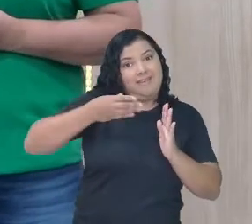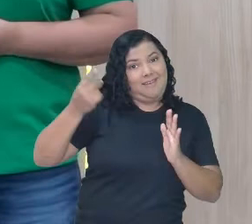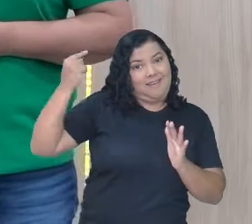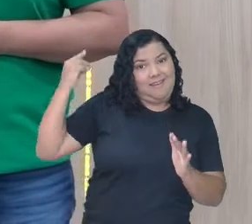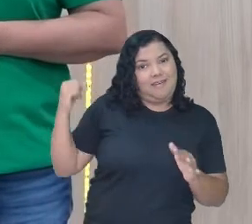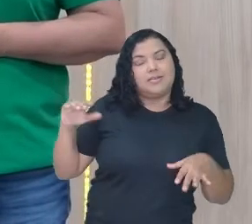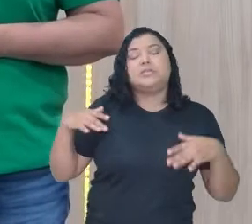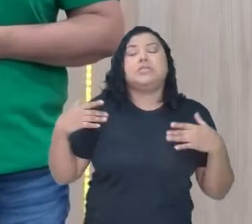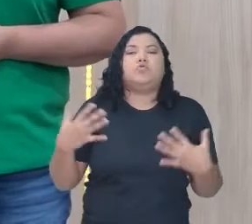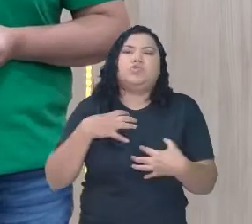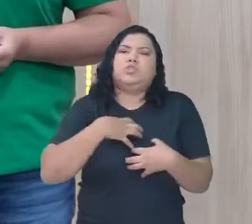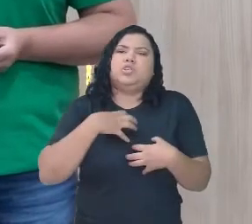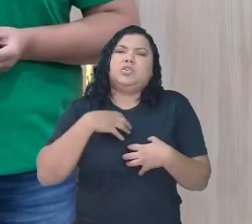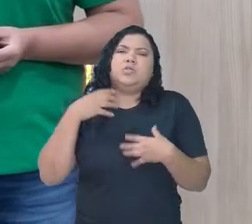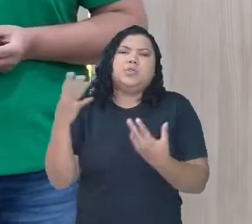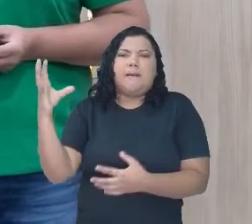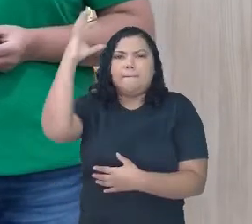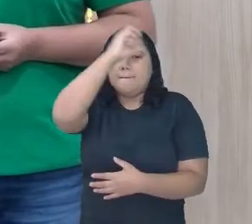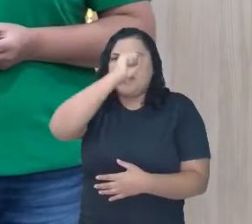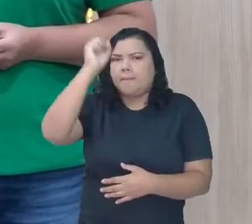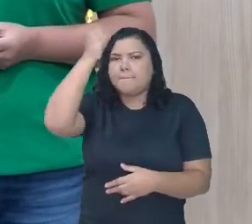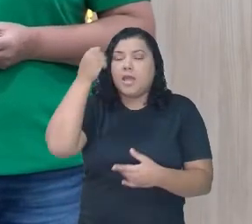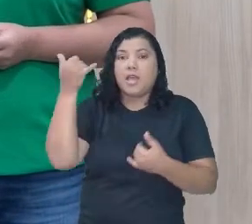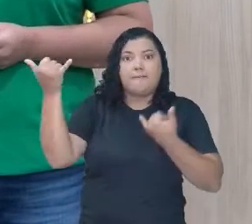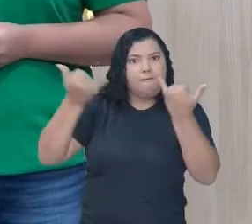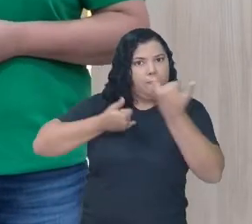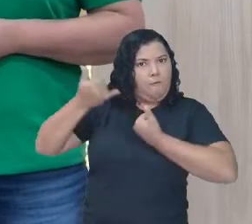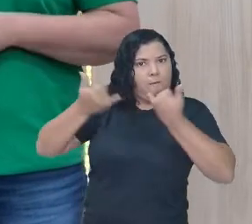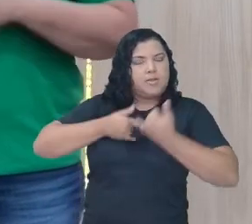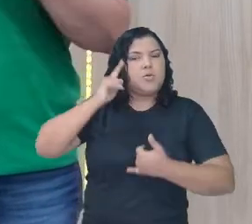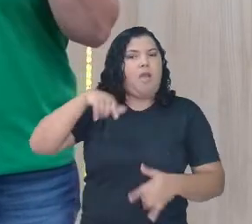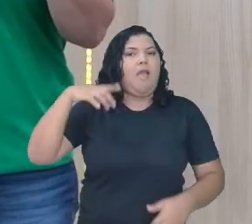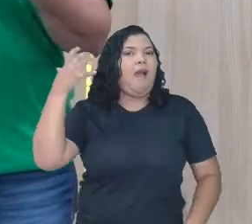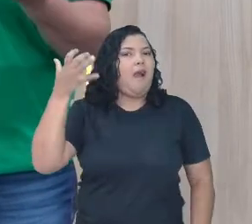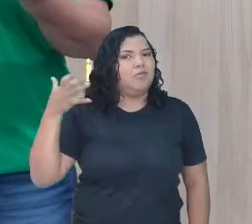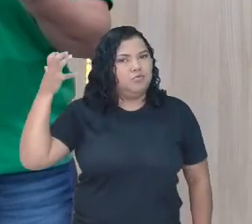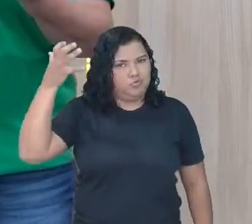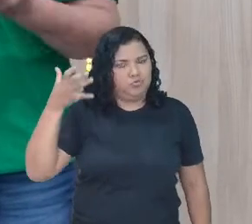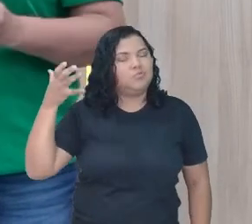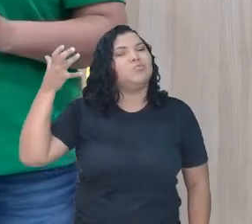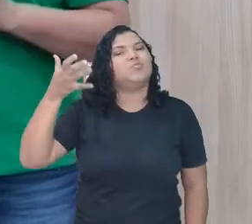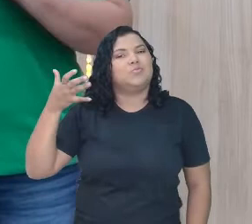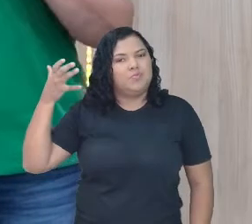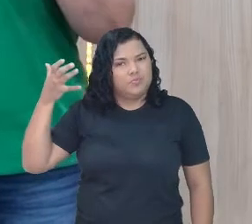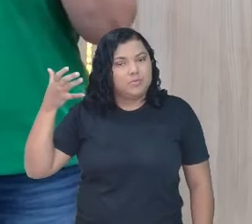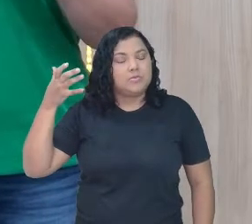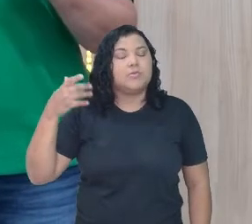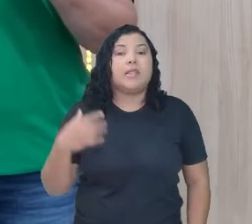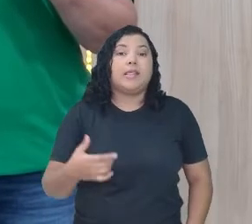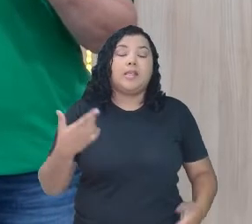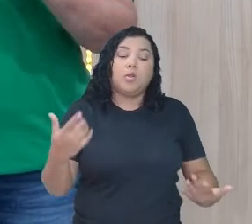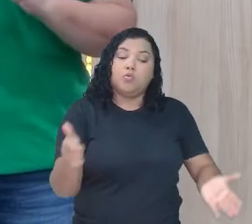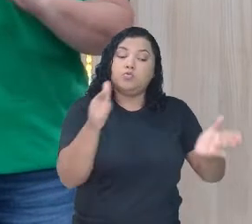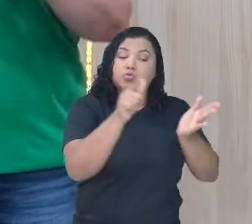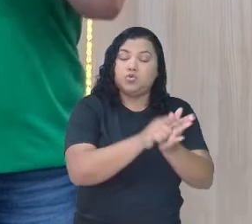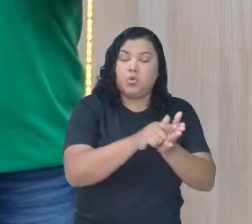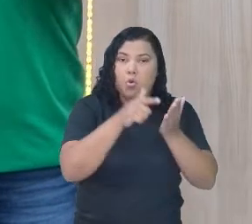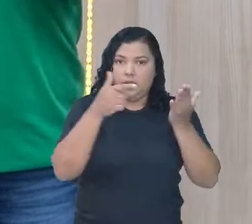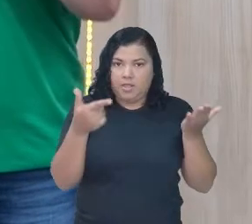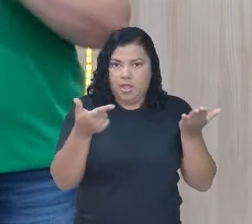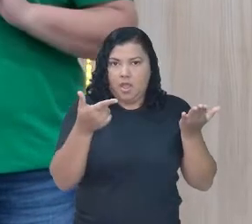e aí era a forma deles aprenderem, se informar, era através do rádio. E esse jornal